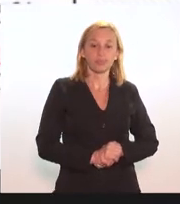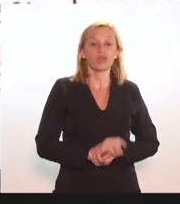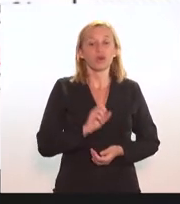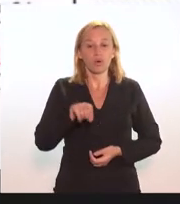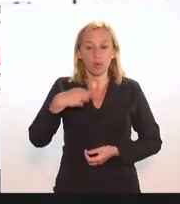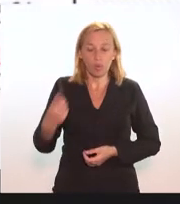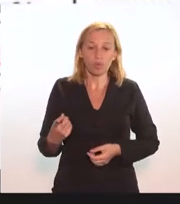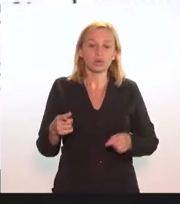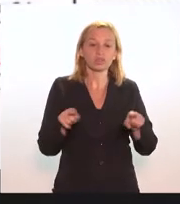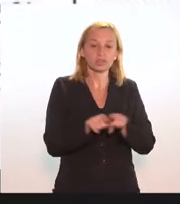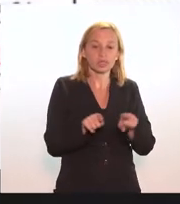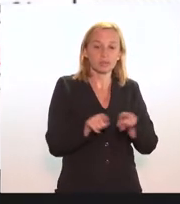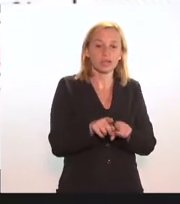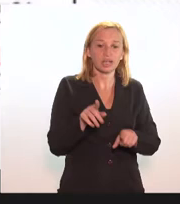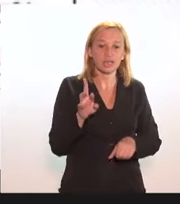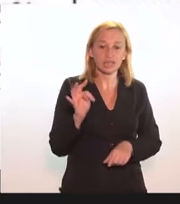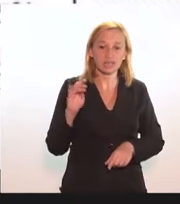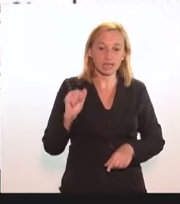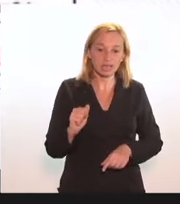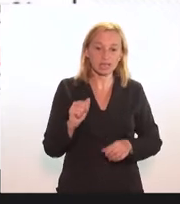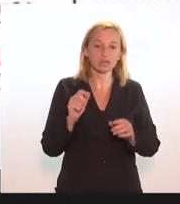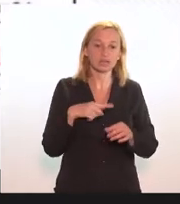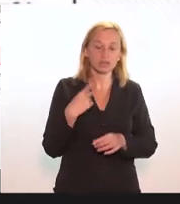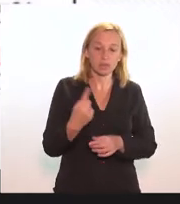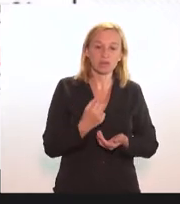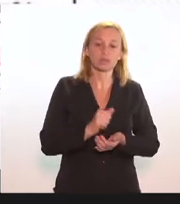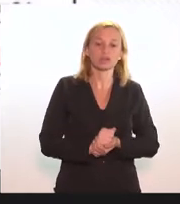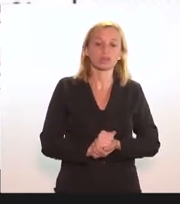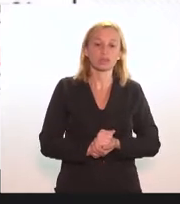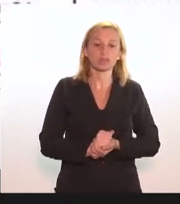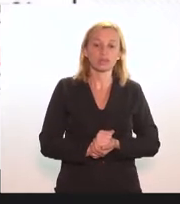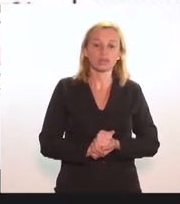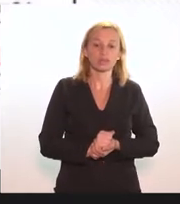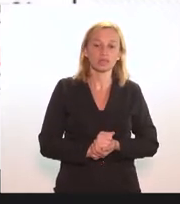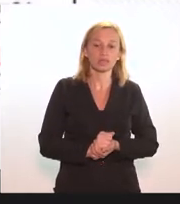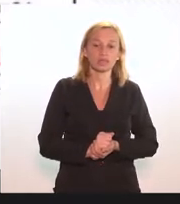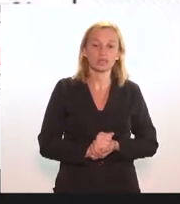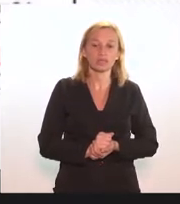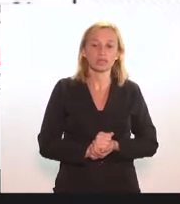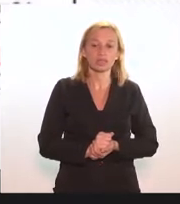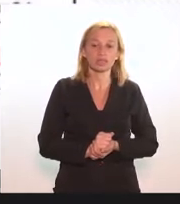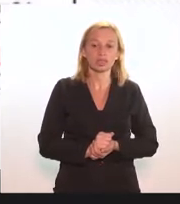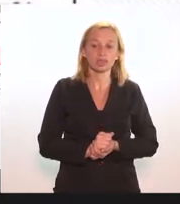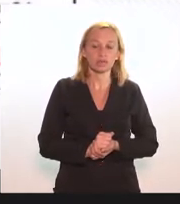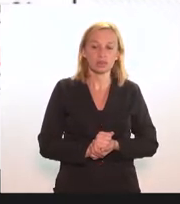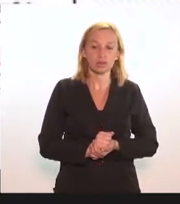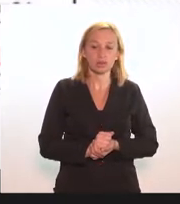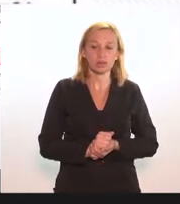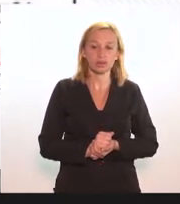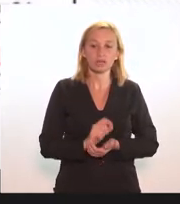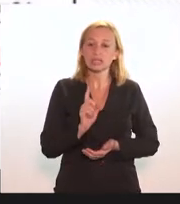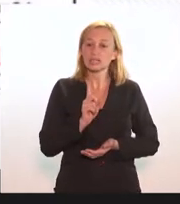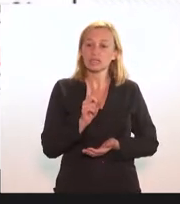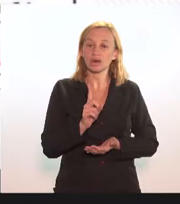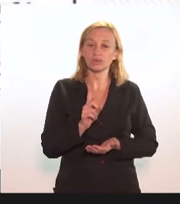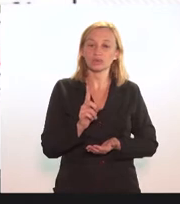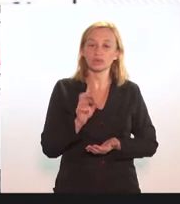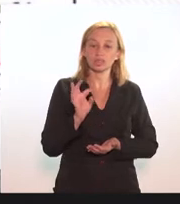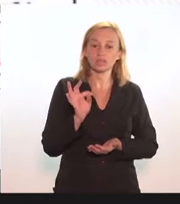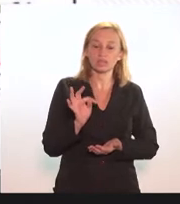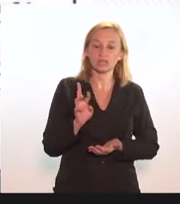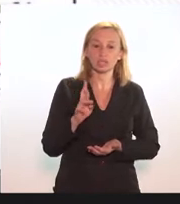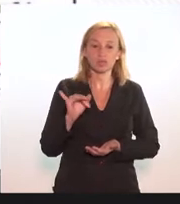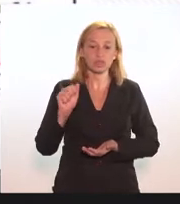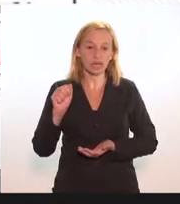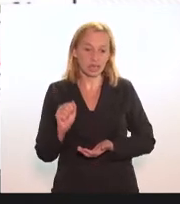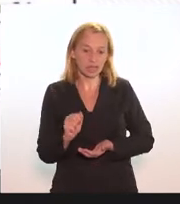Outra grande fonte de receita nossa, obviamente, são as que a gente chama de receita aqui na Fazenda, de receita não tributária, que são